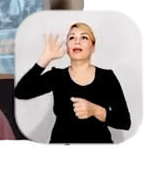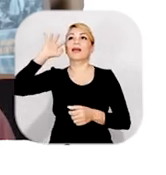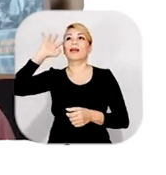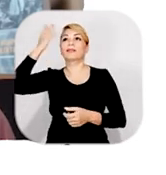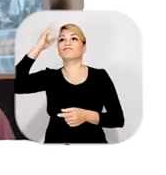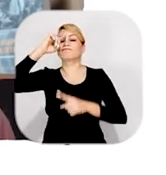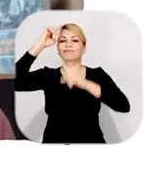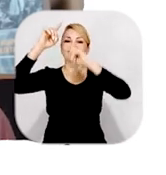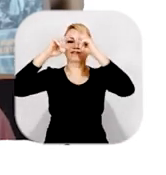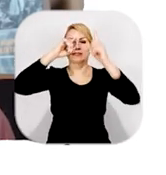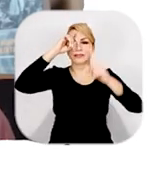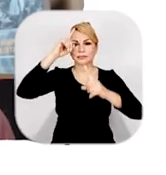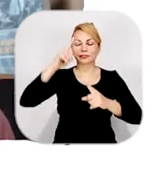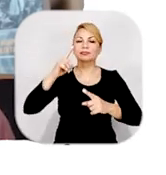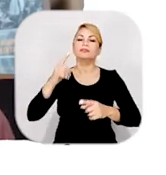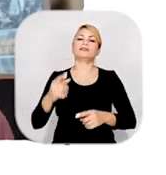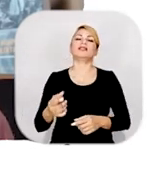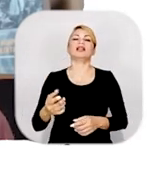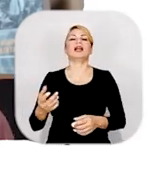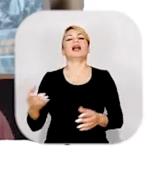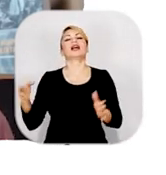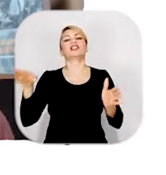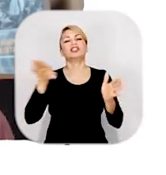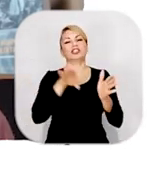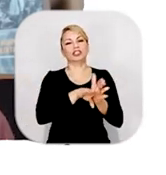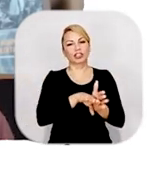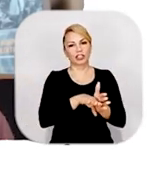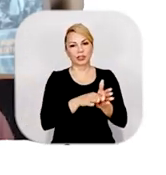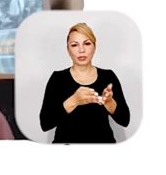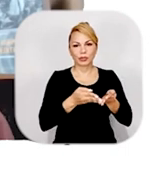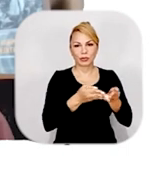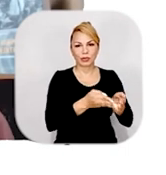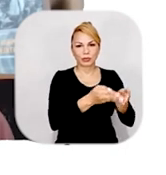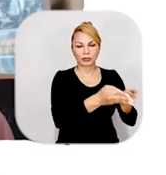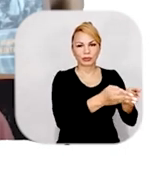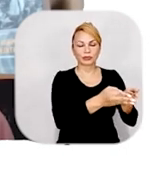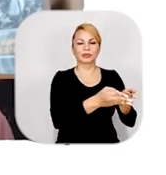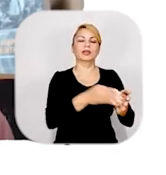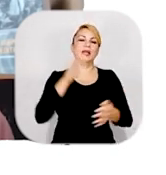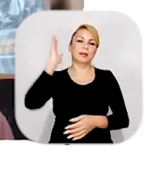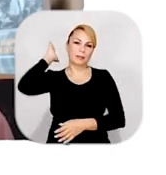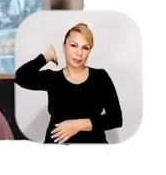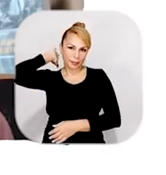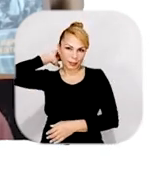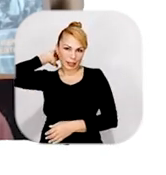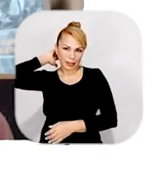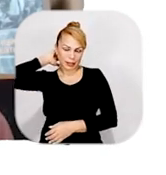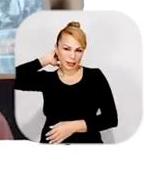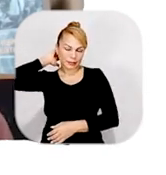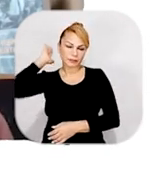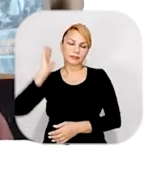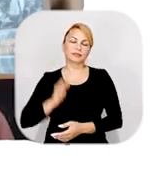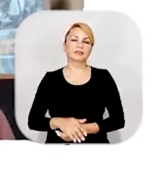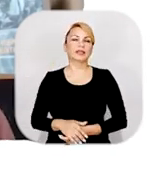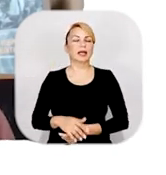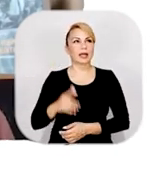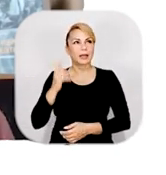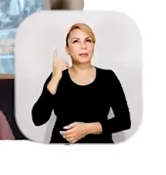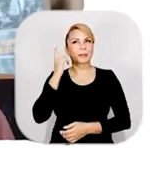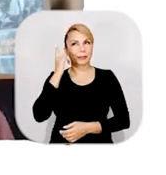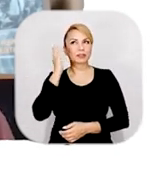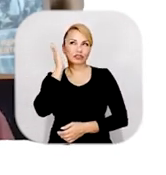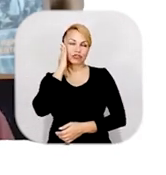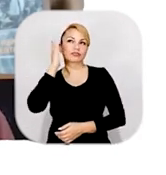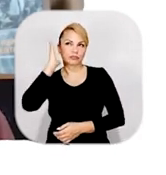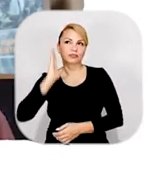aí, quando ele chegou em Belém, né, ele foi direto para Belém, ele ficou conjecturando o que ia fazer, né?